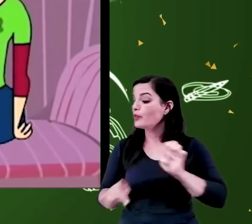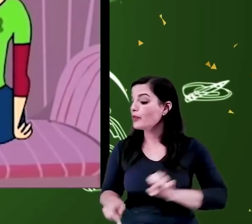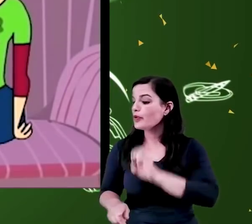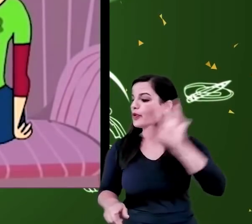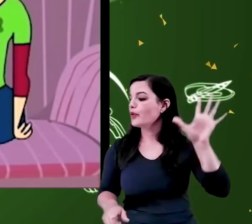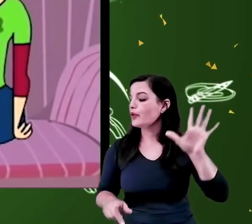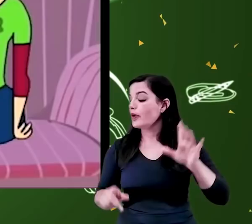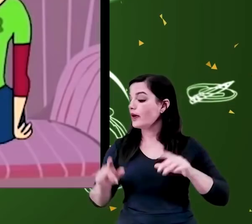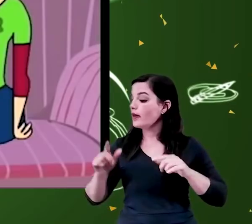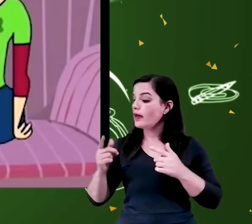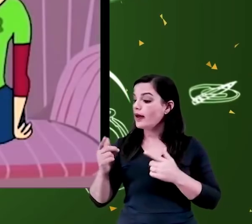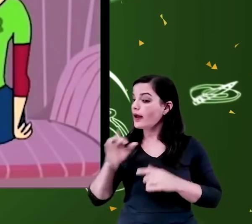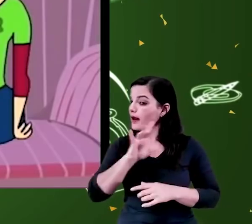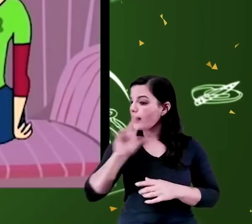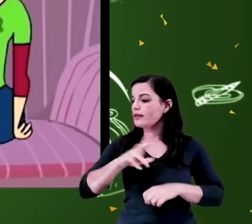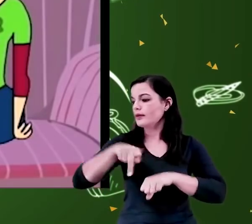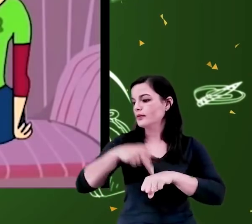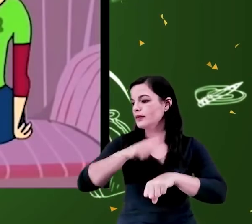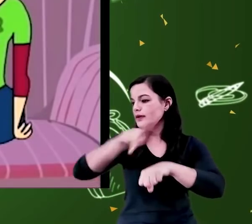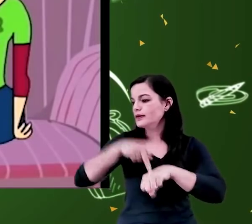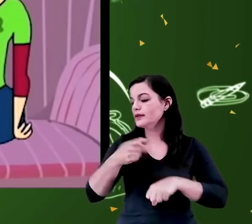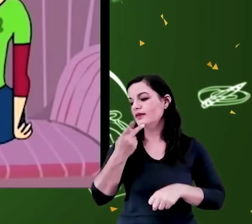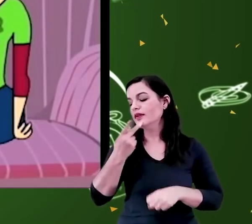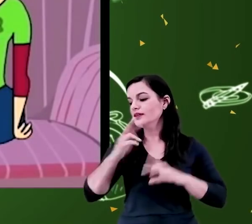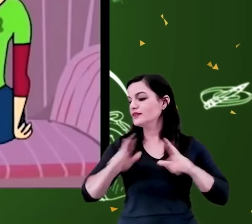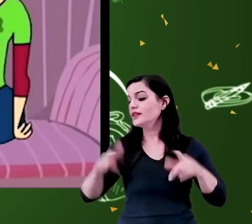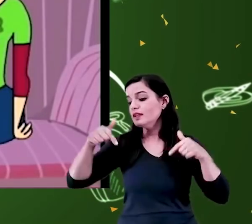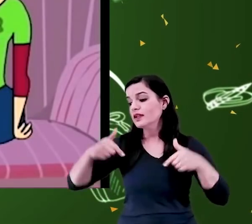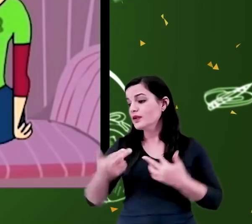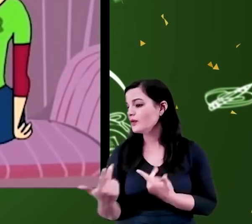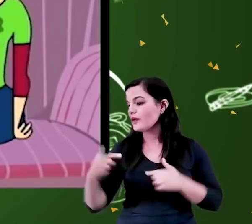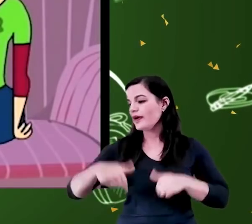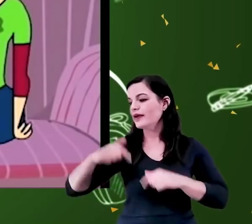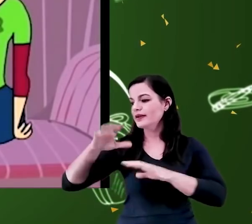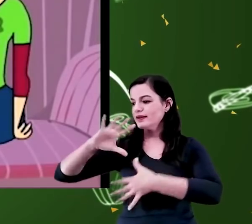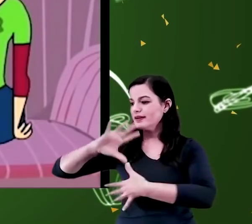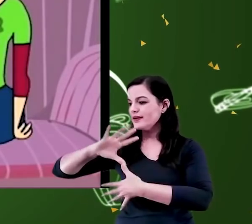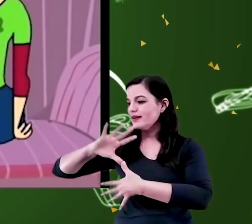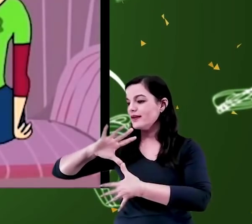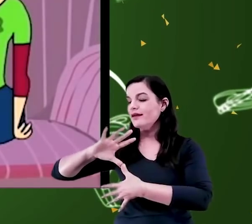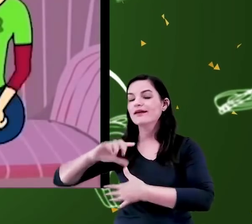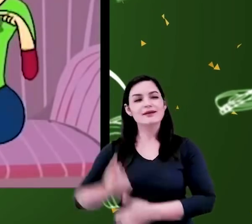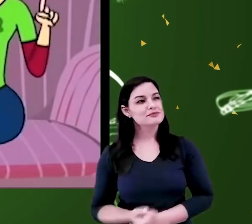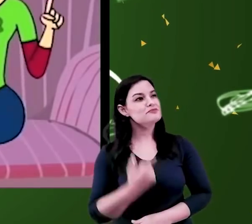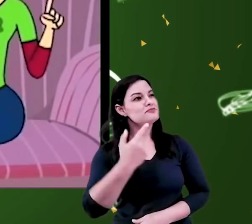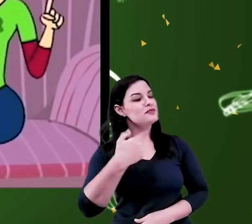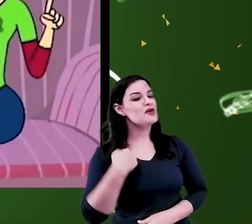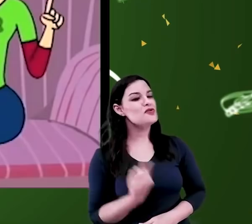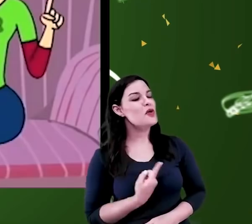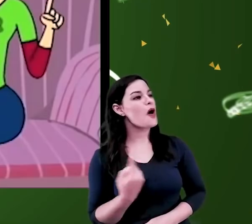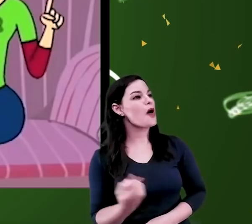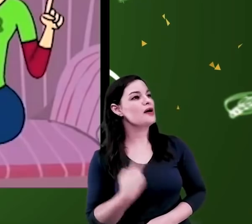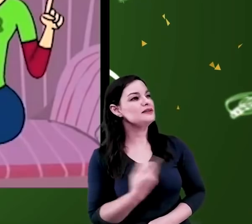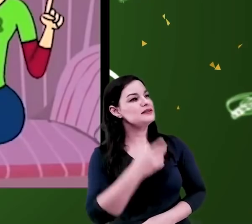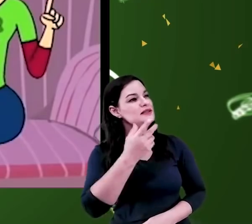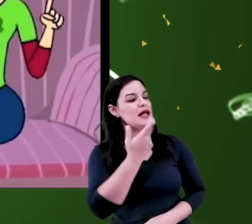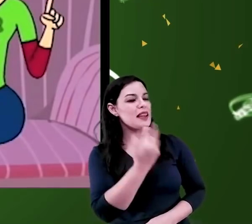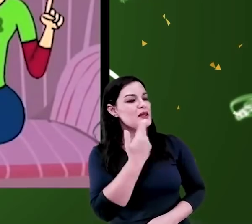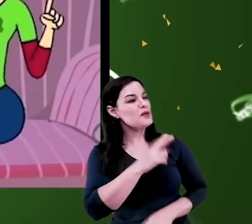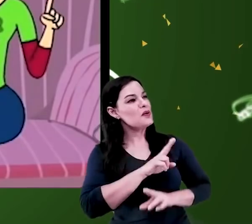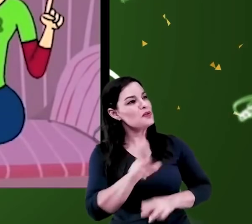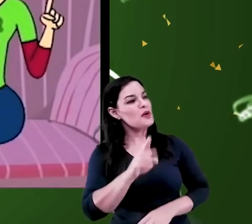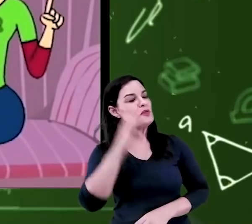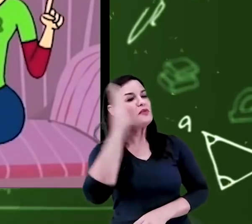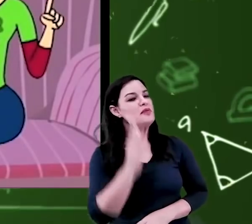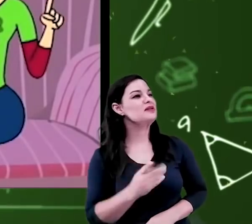aqui na América. Bem que eu achei estranho a gente não falar brasileiro. Exatamente. Mas isso tudo você